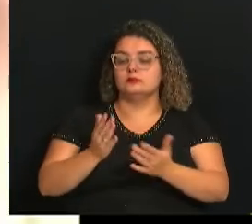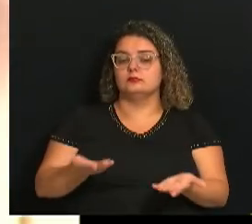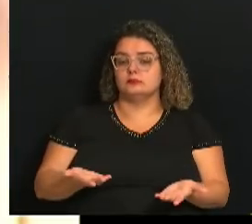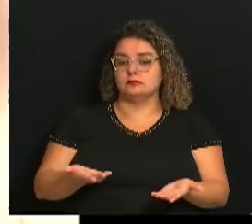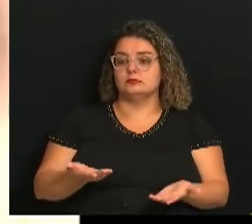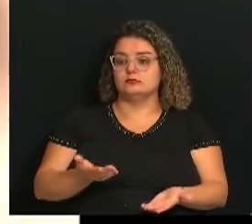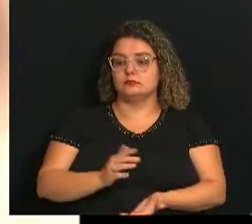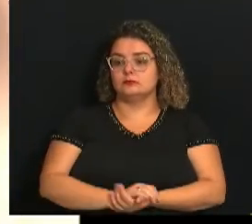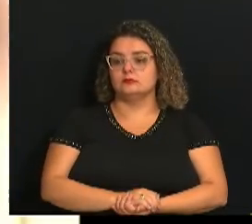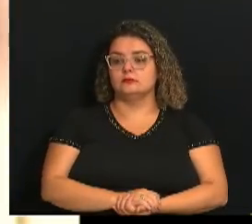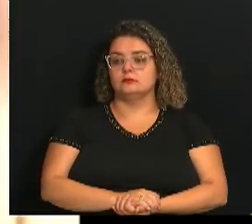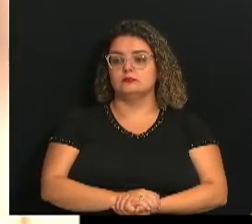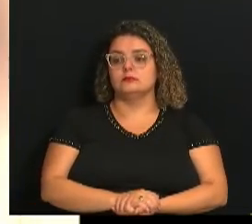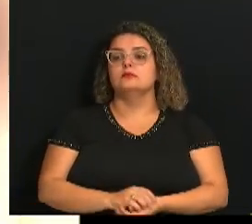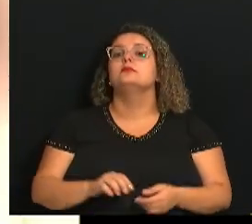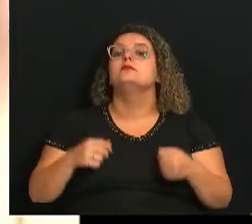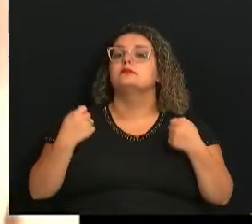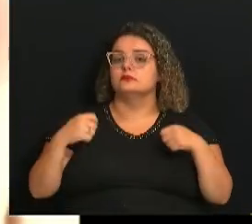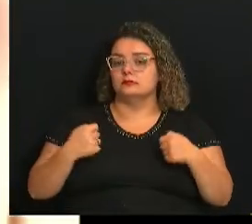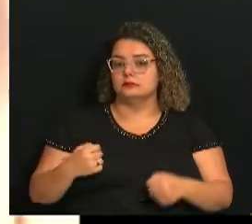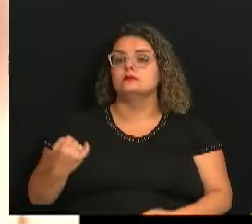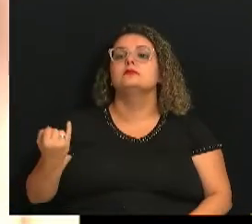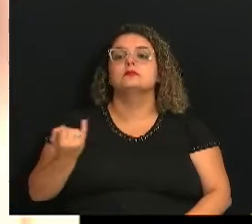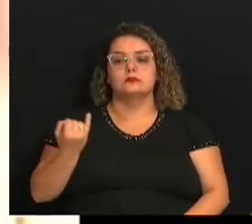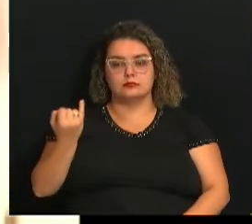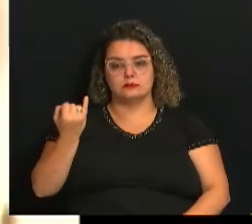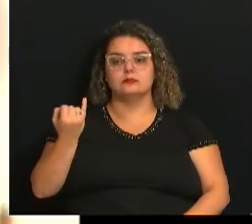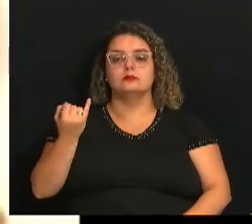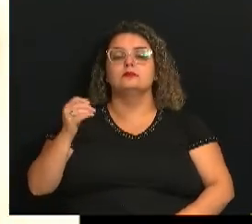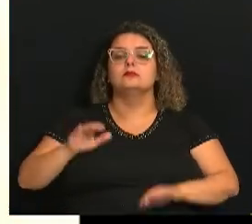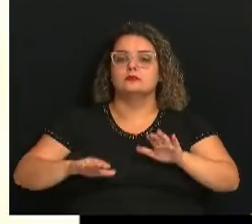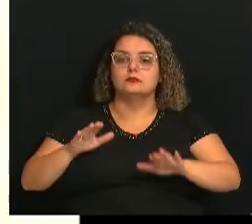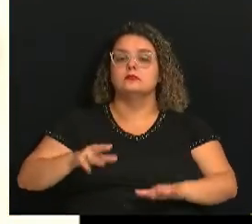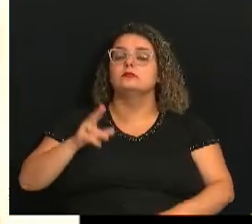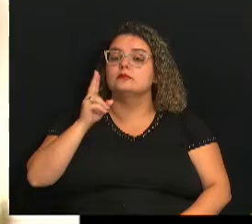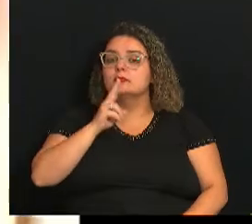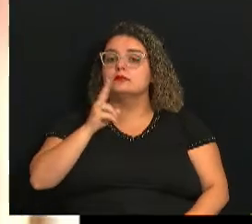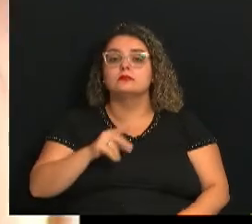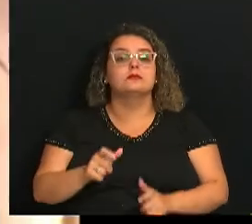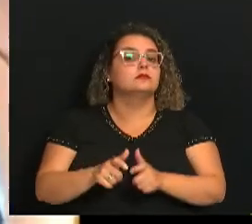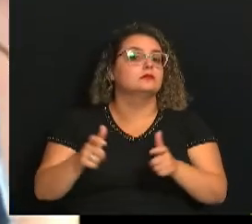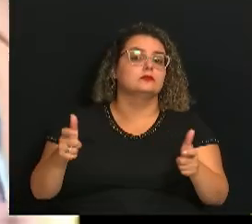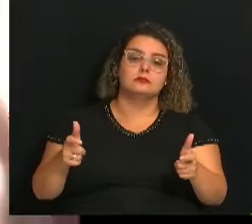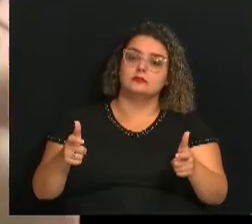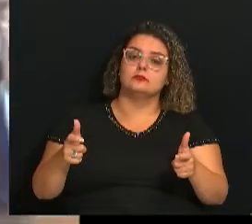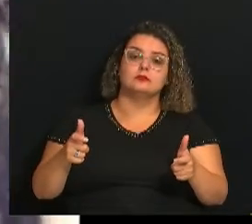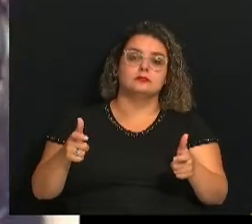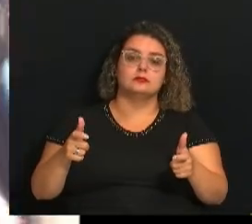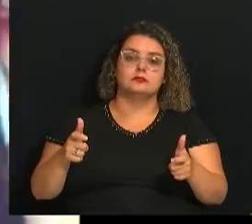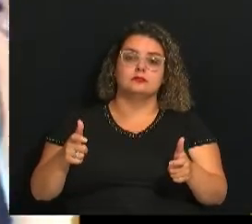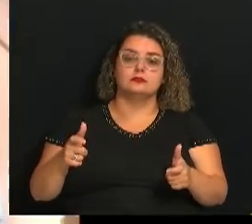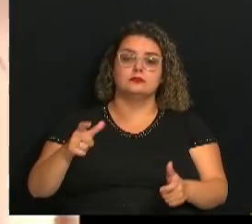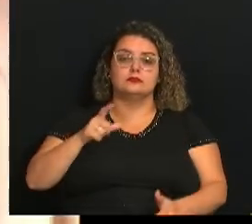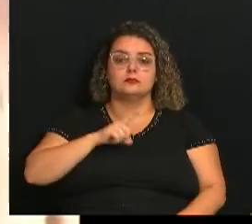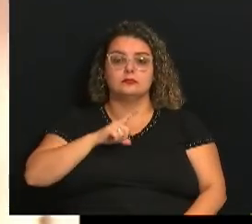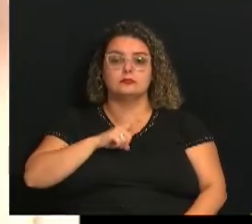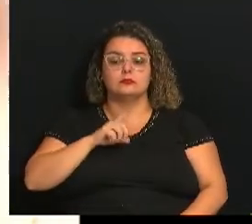vezes é necessário, é importante e é urgente, mas na maioria das vezes tem sido para